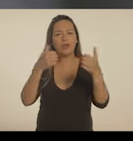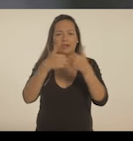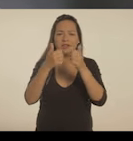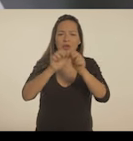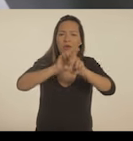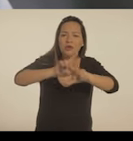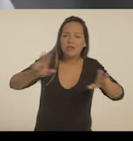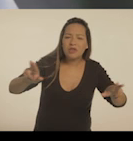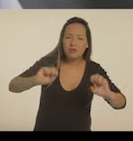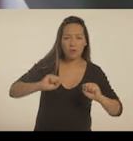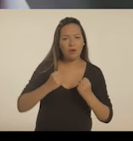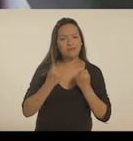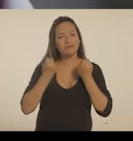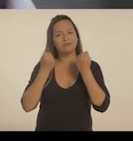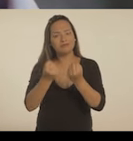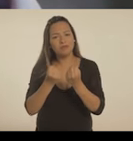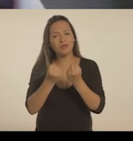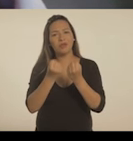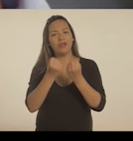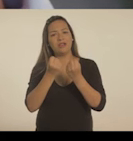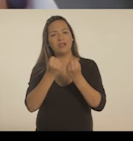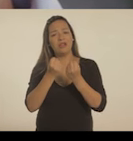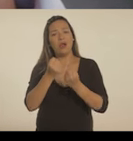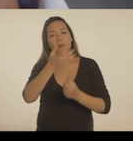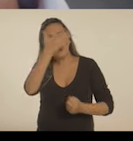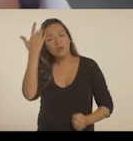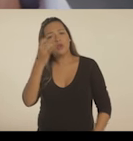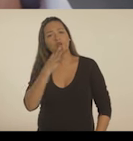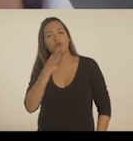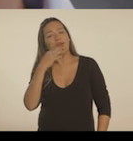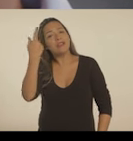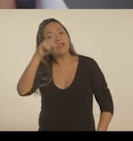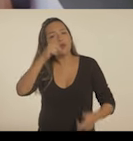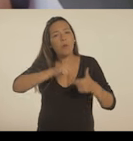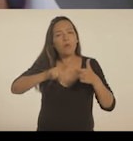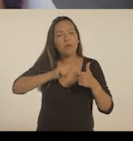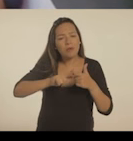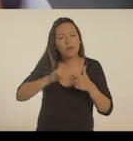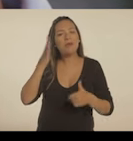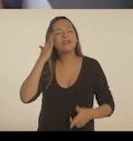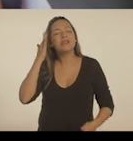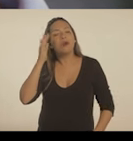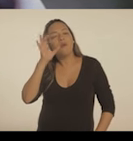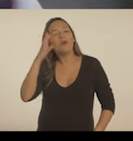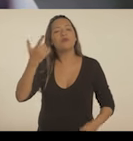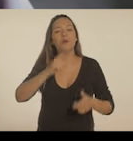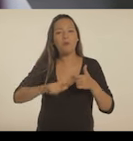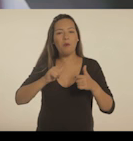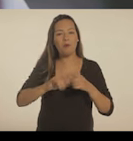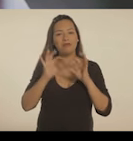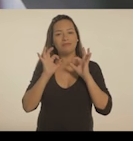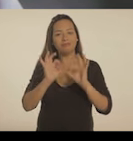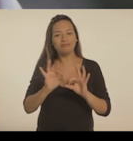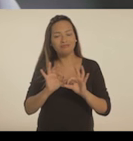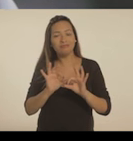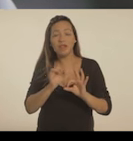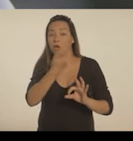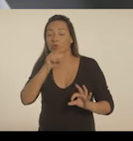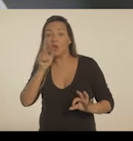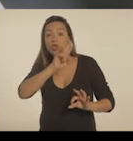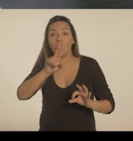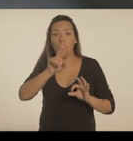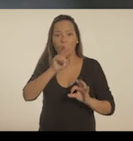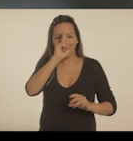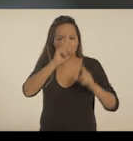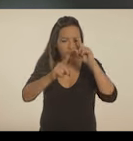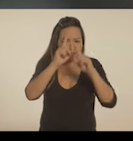educação, saúde, transporte e segurança? Gente que conhece os seus problemas e sabe qual é a solução. Os nomes não serão